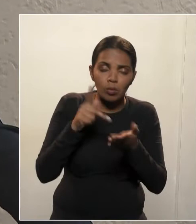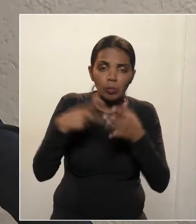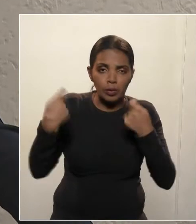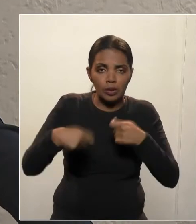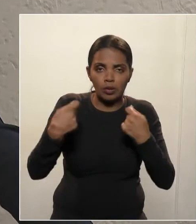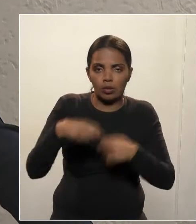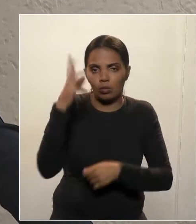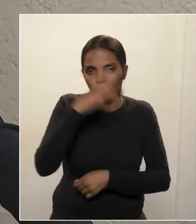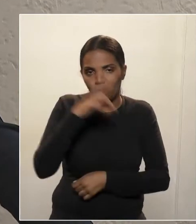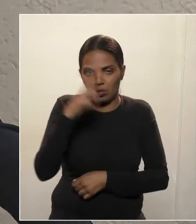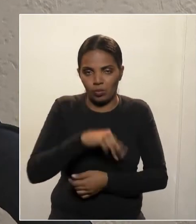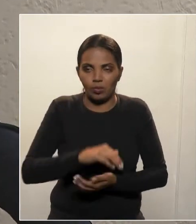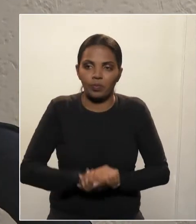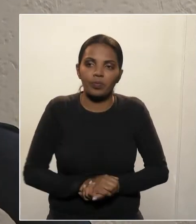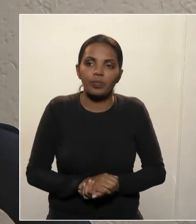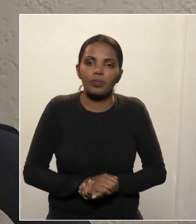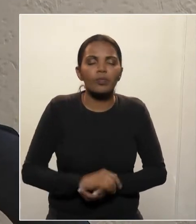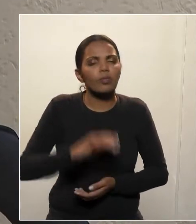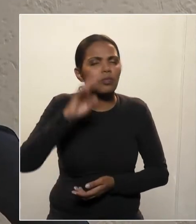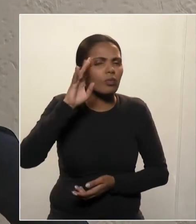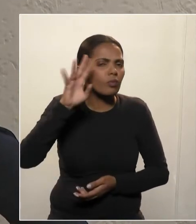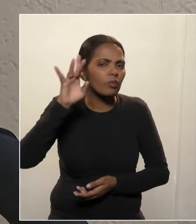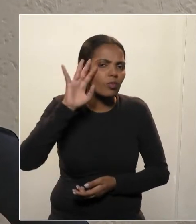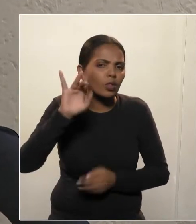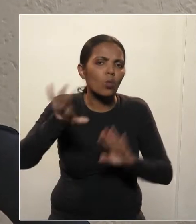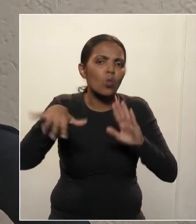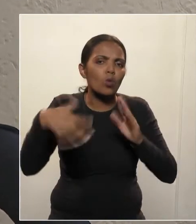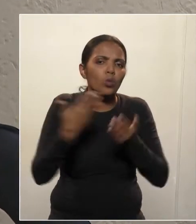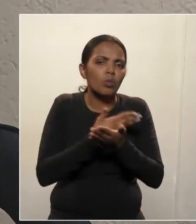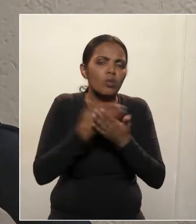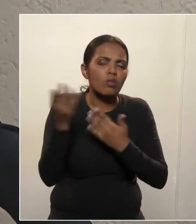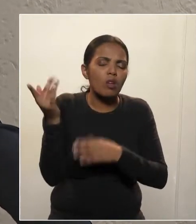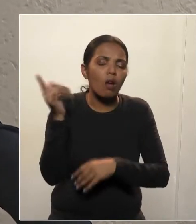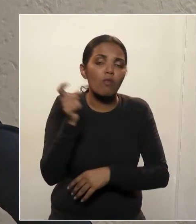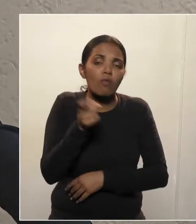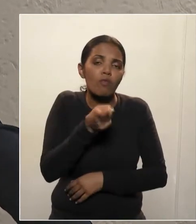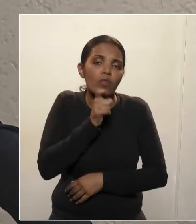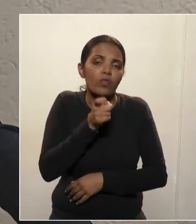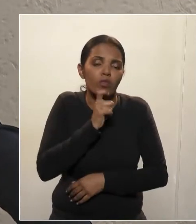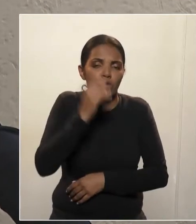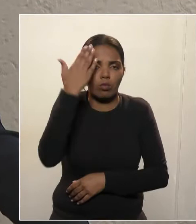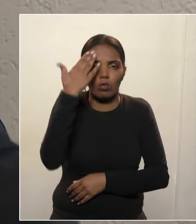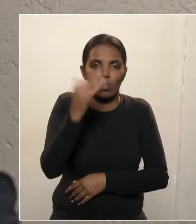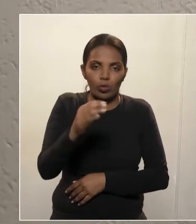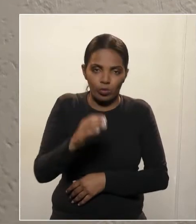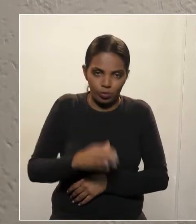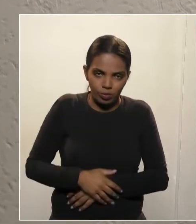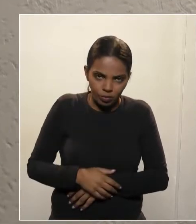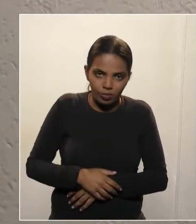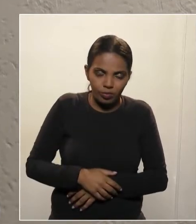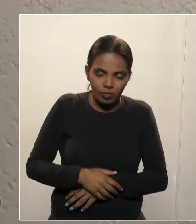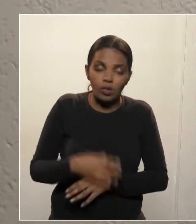necessárias. Imaginem quando o inverno chegar em Curitiba, por exemplo, quando se